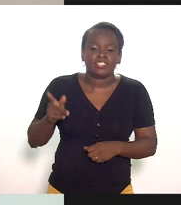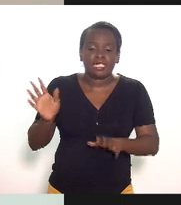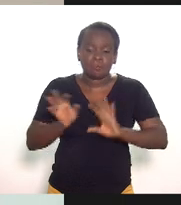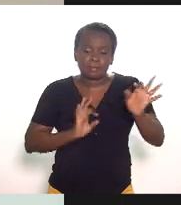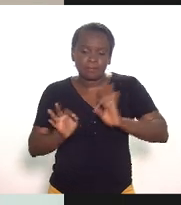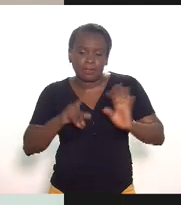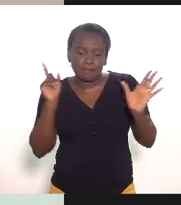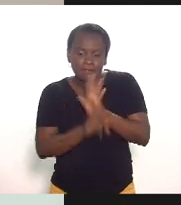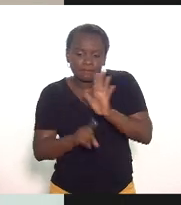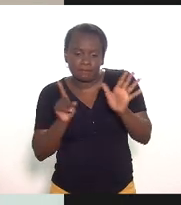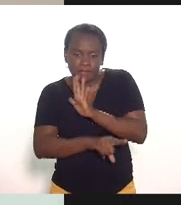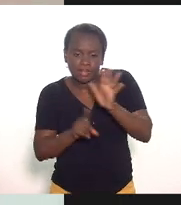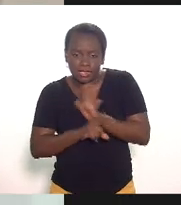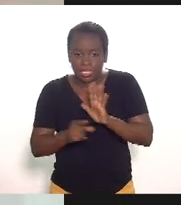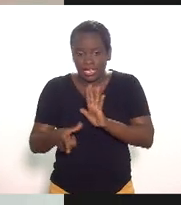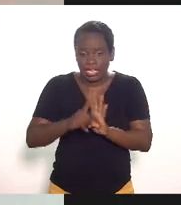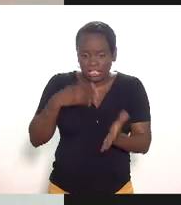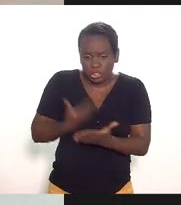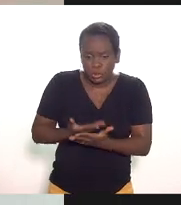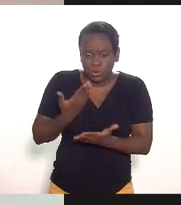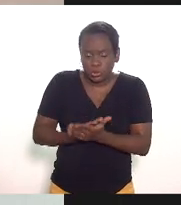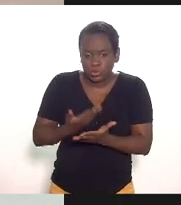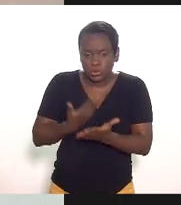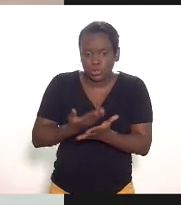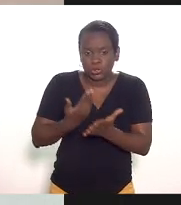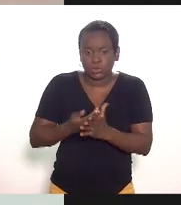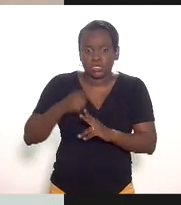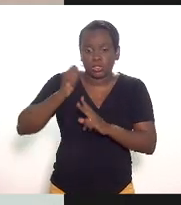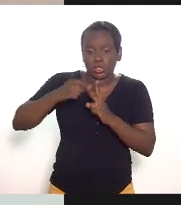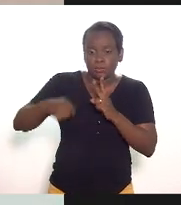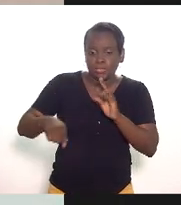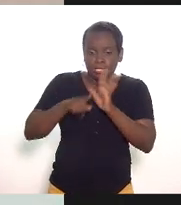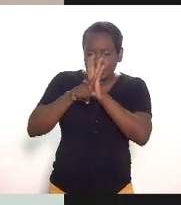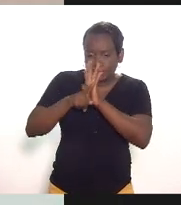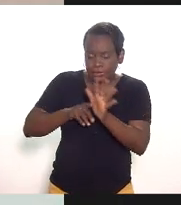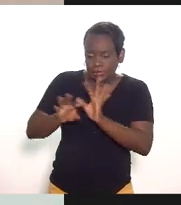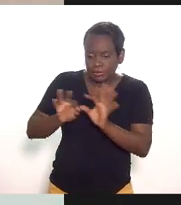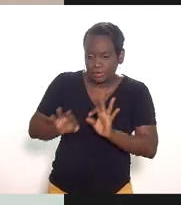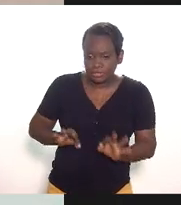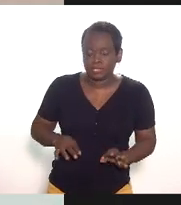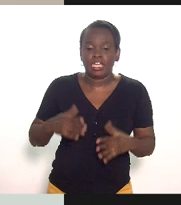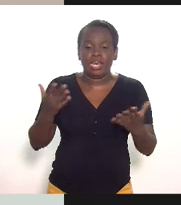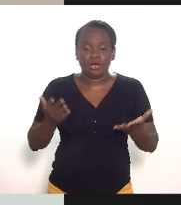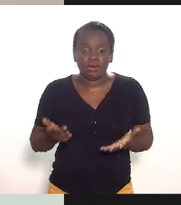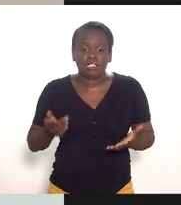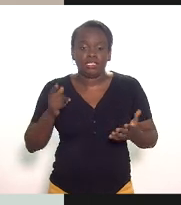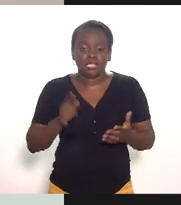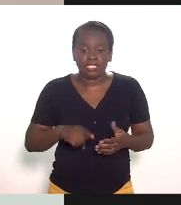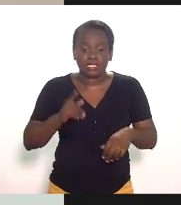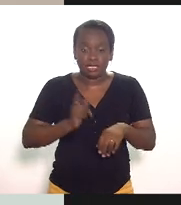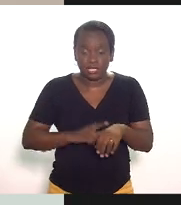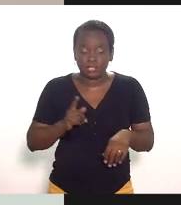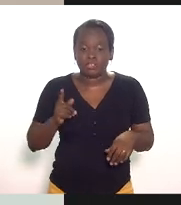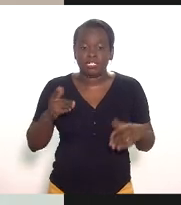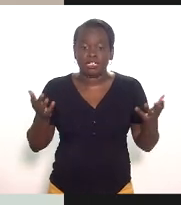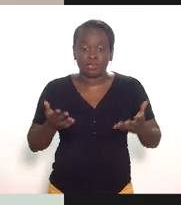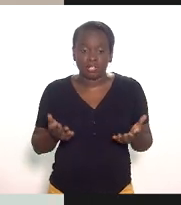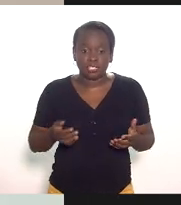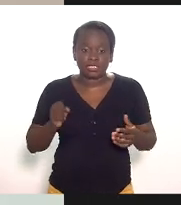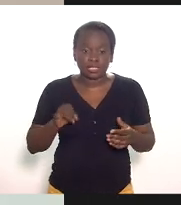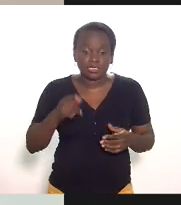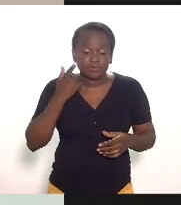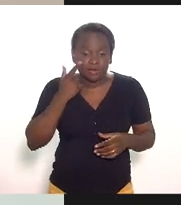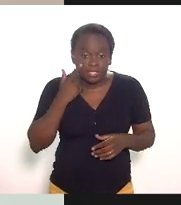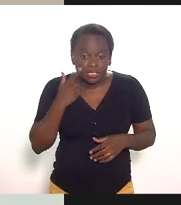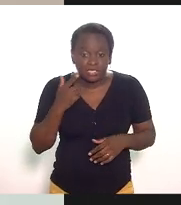perguntas das quais ele estudou durante aí os últimos 2 meses, agora nesse momento, que a todo momento se tentava